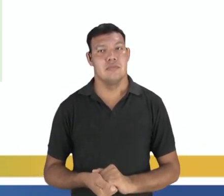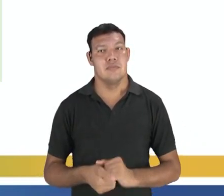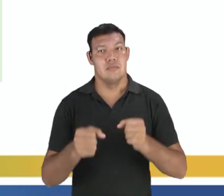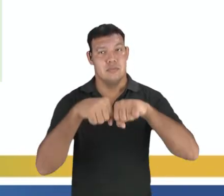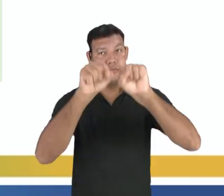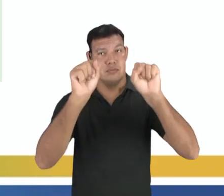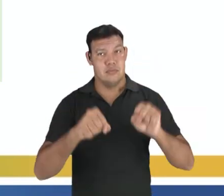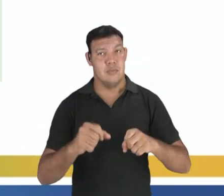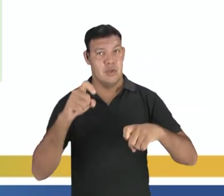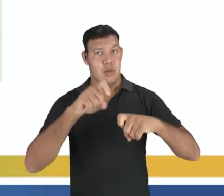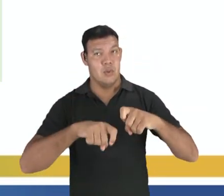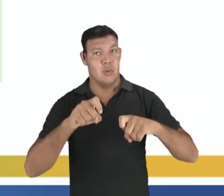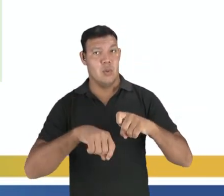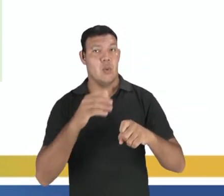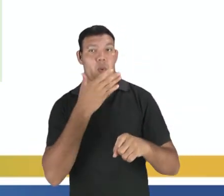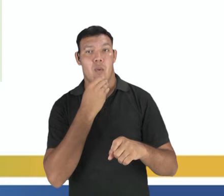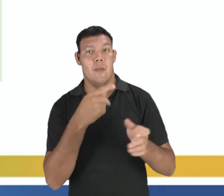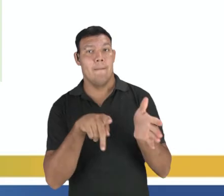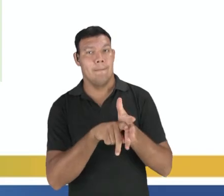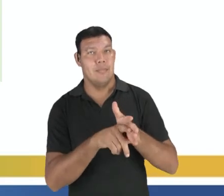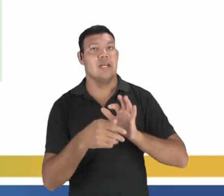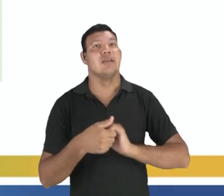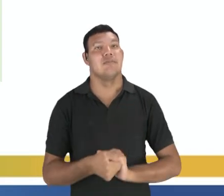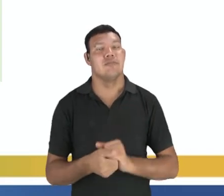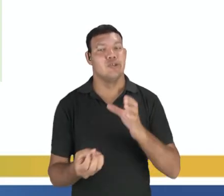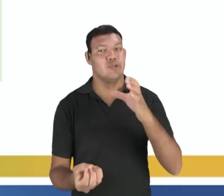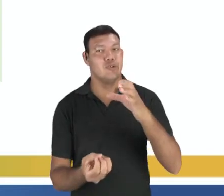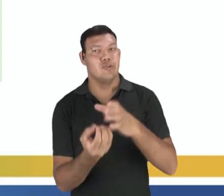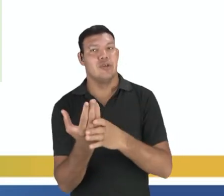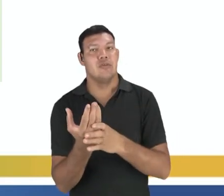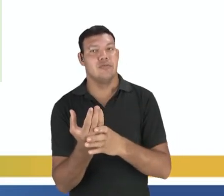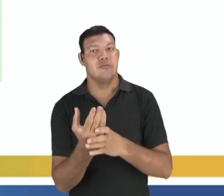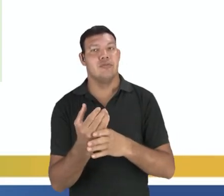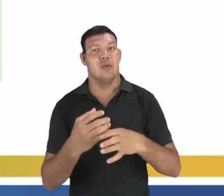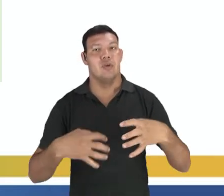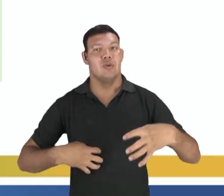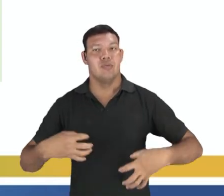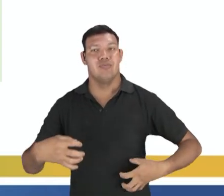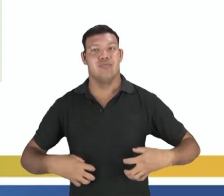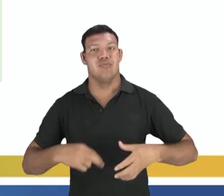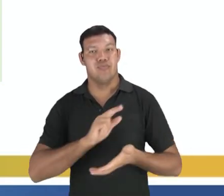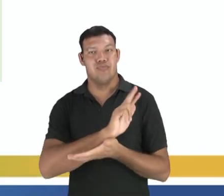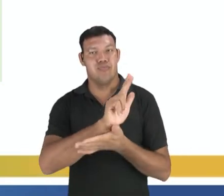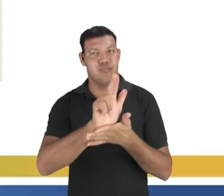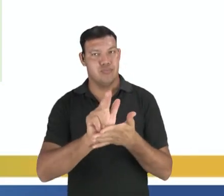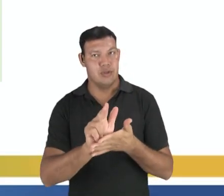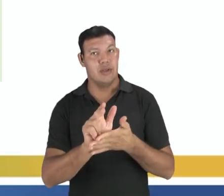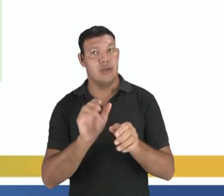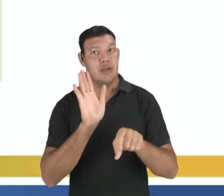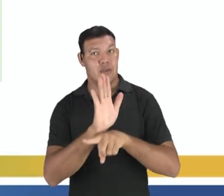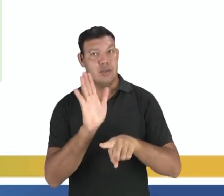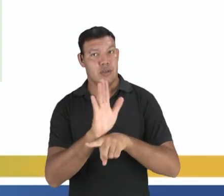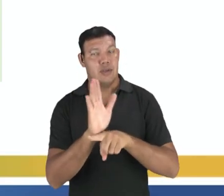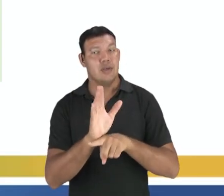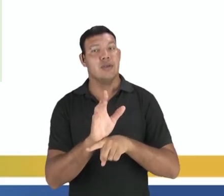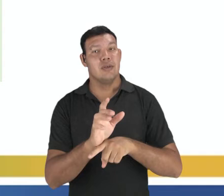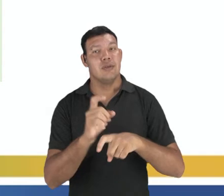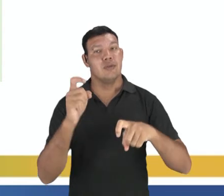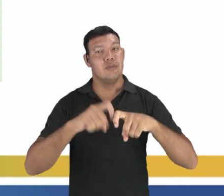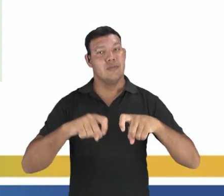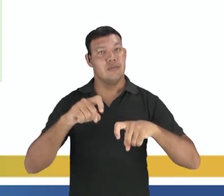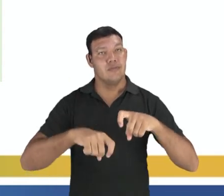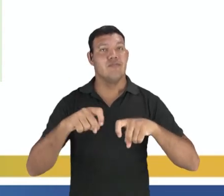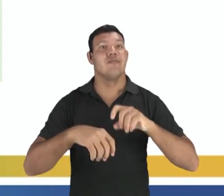o sistema genital masculino ele é formado por órgãos que atuam na reprodução. É nesse sistema que os